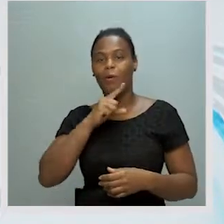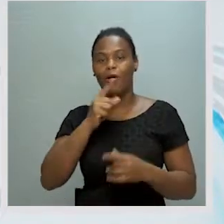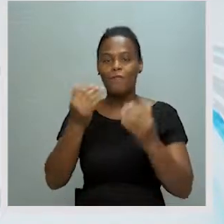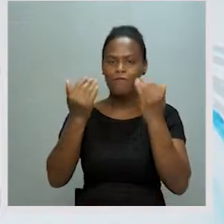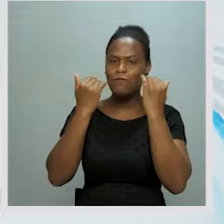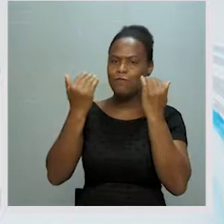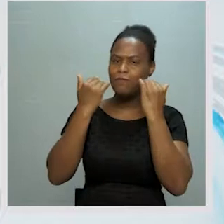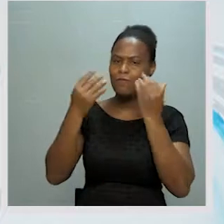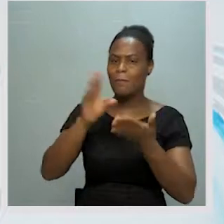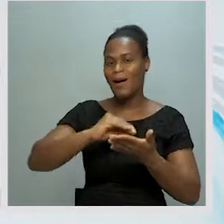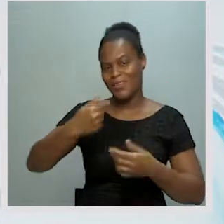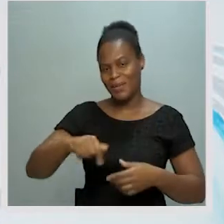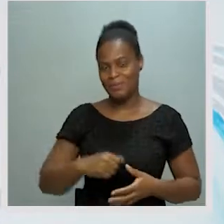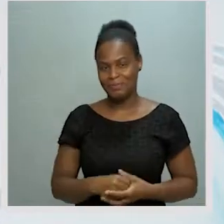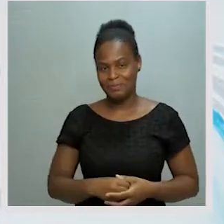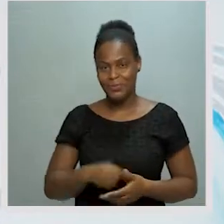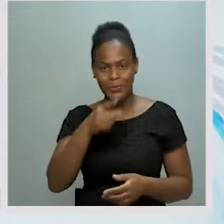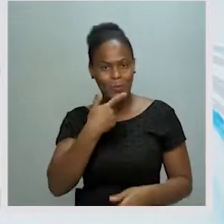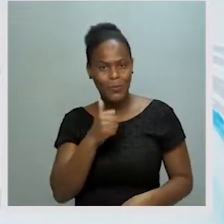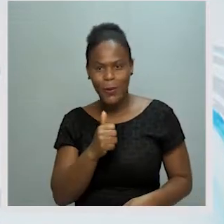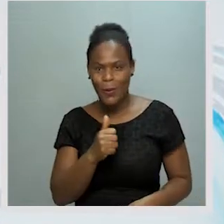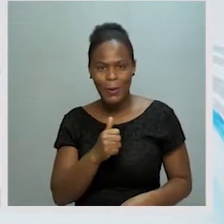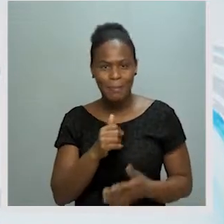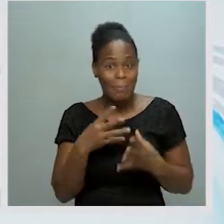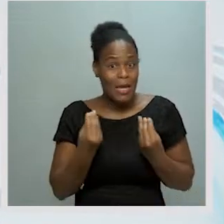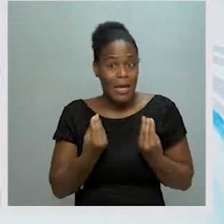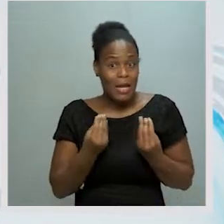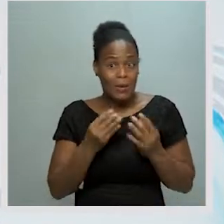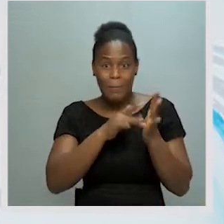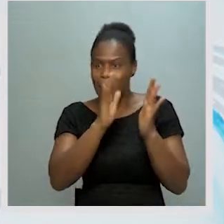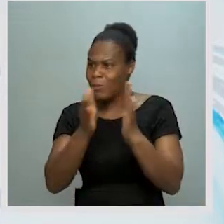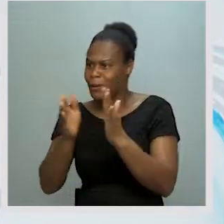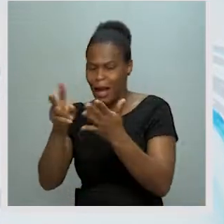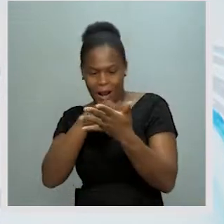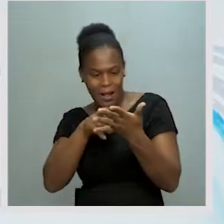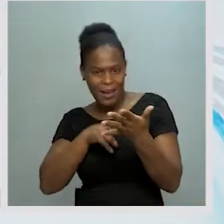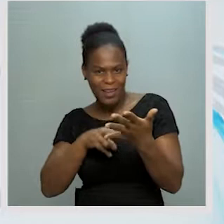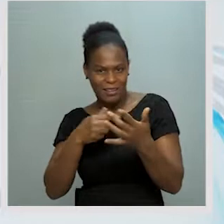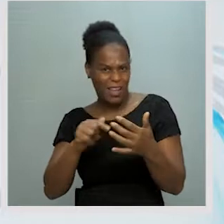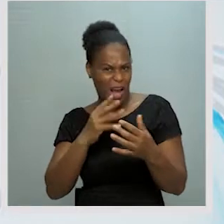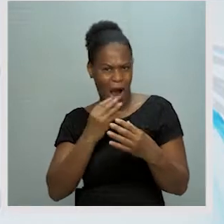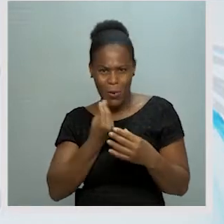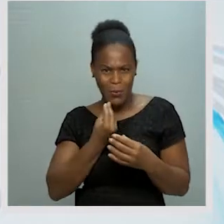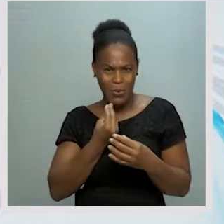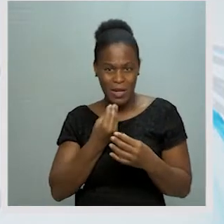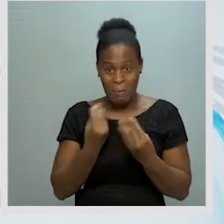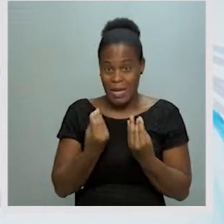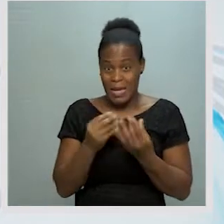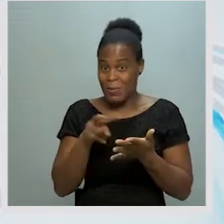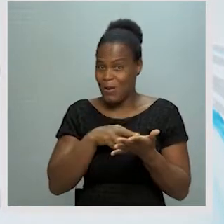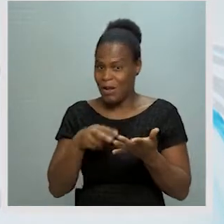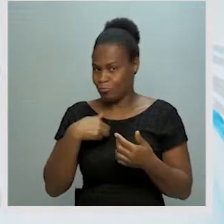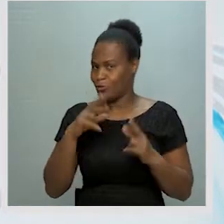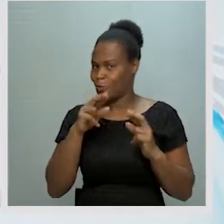maiores informações. Não podem ter medo de ir à biblioteca, consultar um livro. Há alunos que têm medo de ler, não é? Espero que não seja o